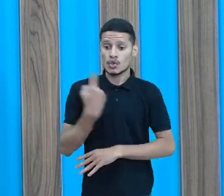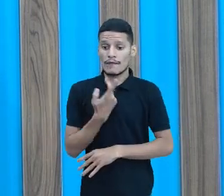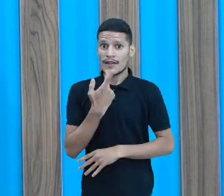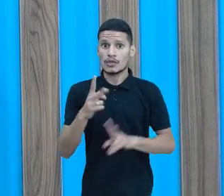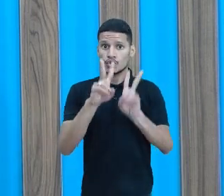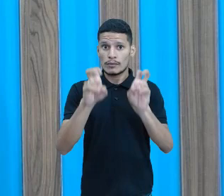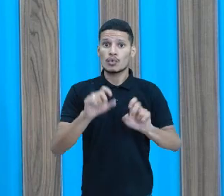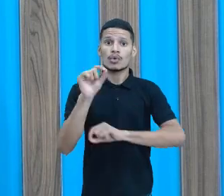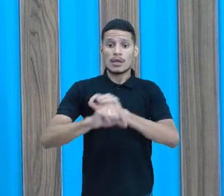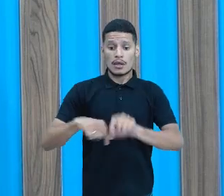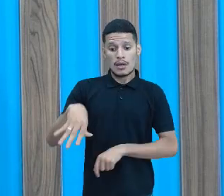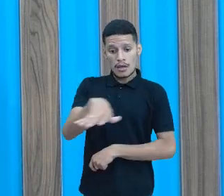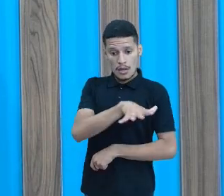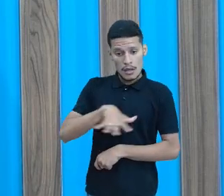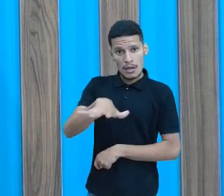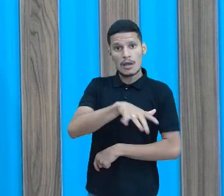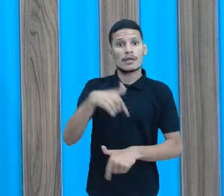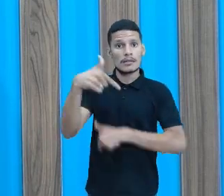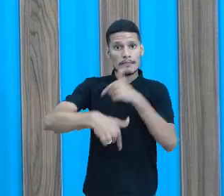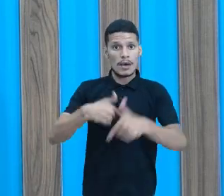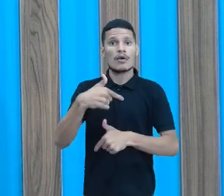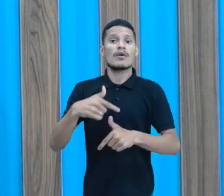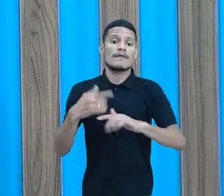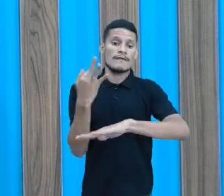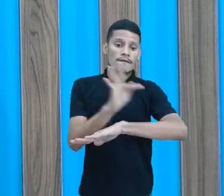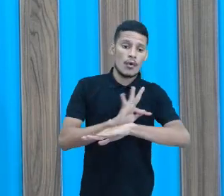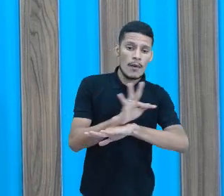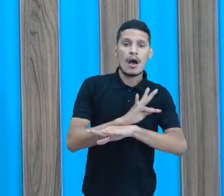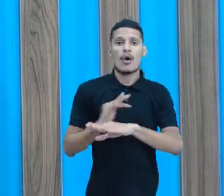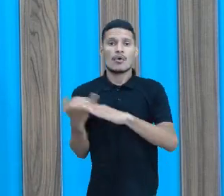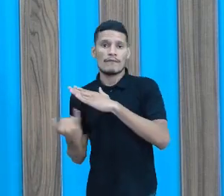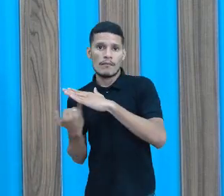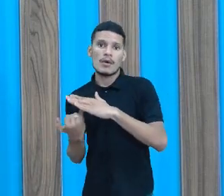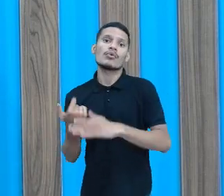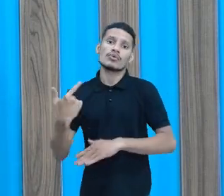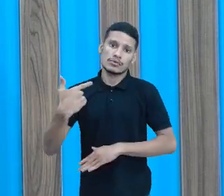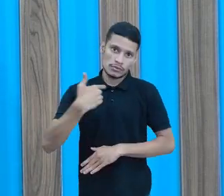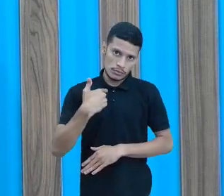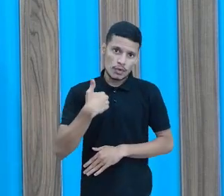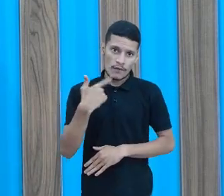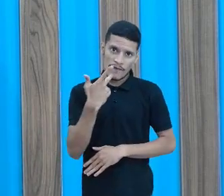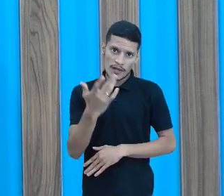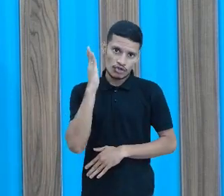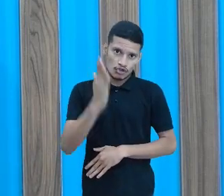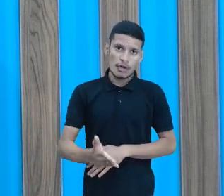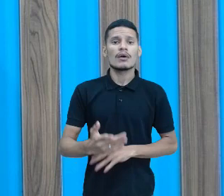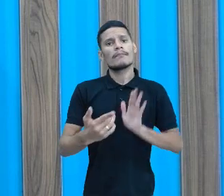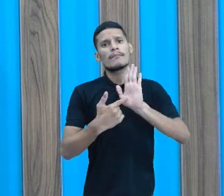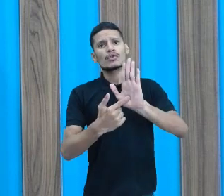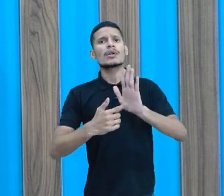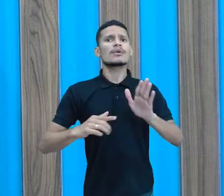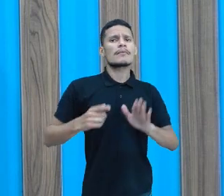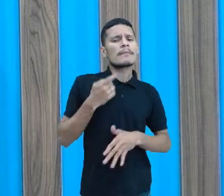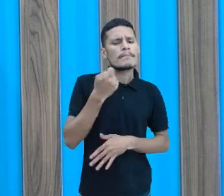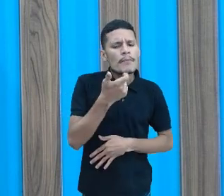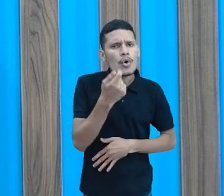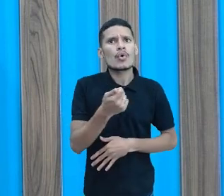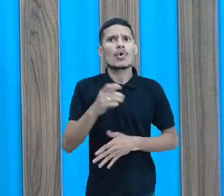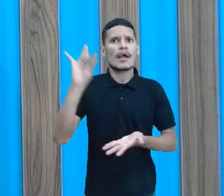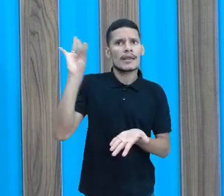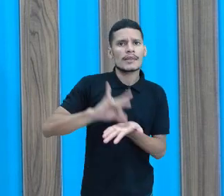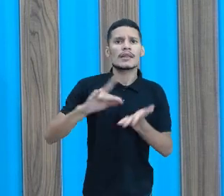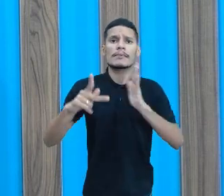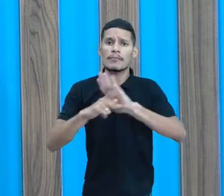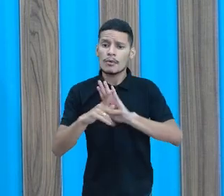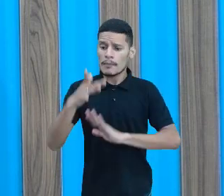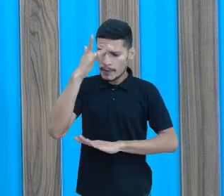relação entre o mundo do trabalho formalizado e o mundo do trabalho informal. E a gente, né, trouxe para vocês um pouco da realidade dessas pessoas que a